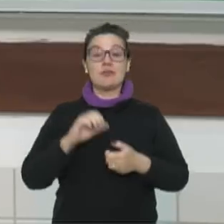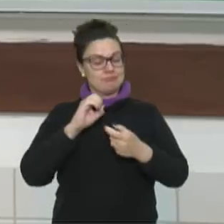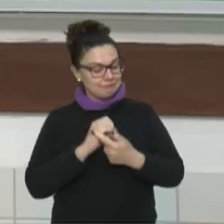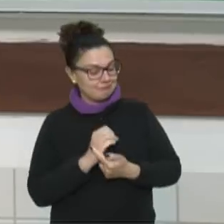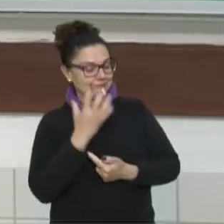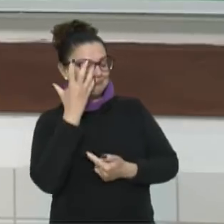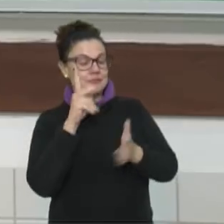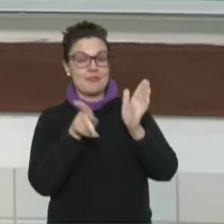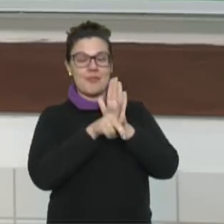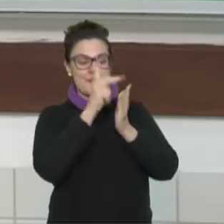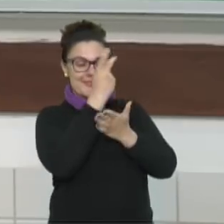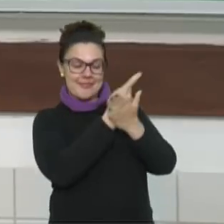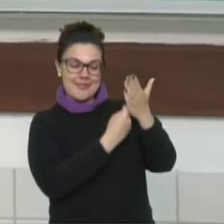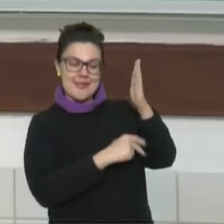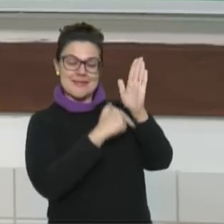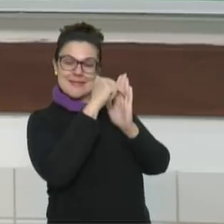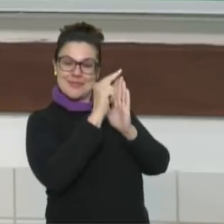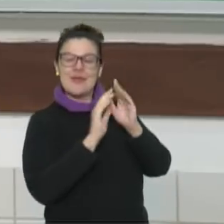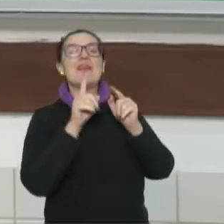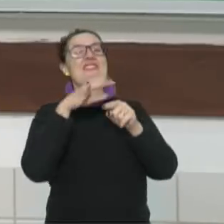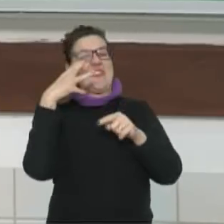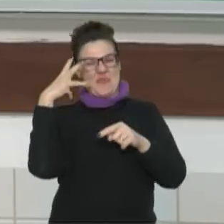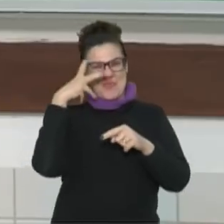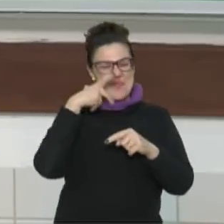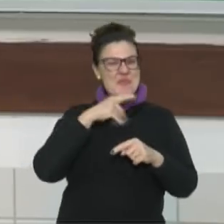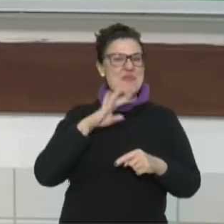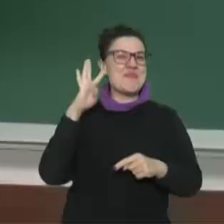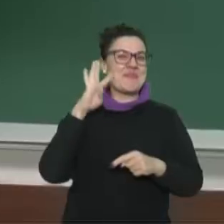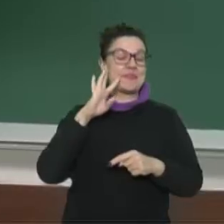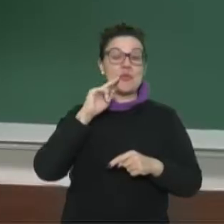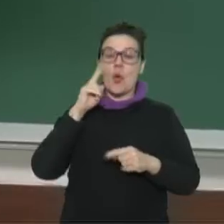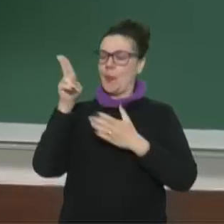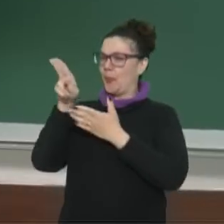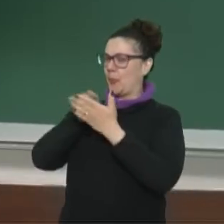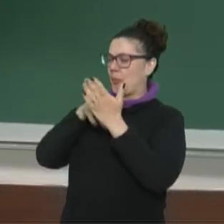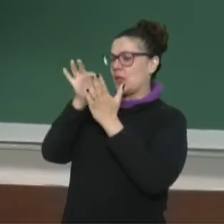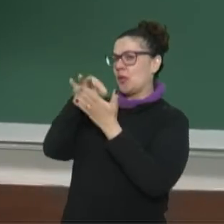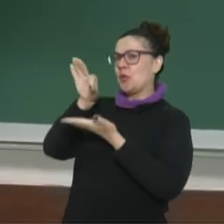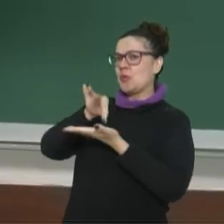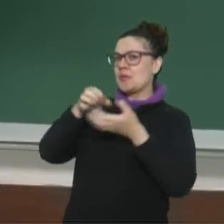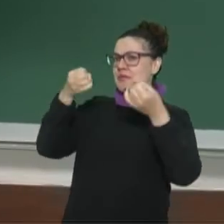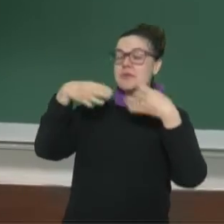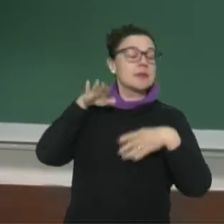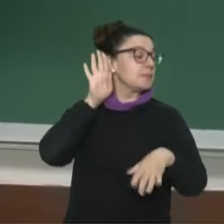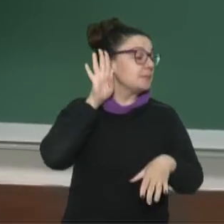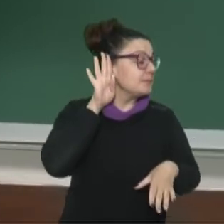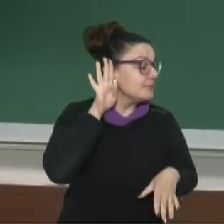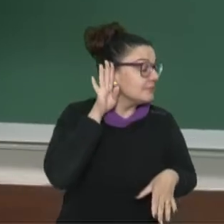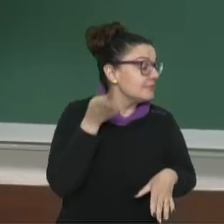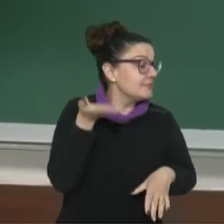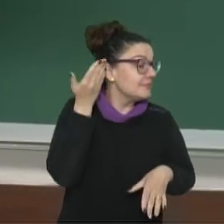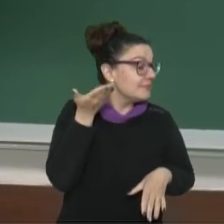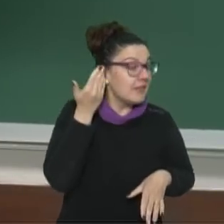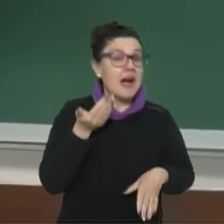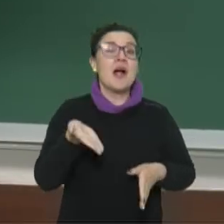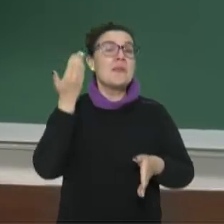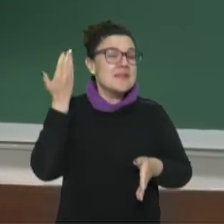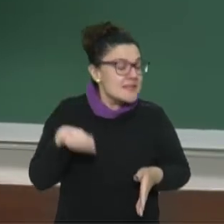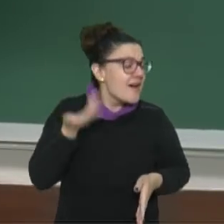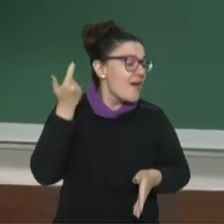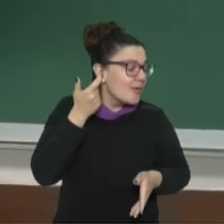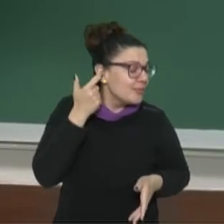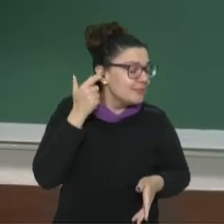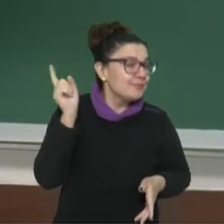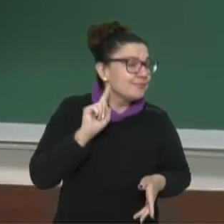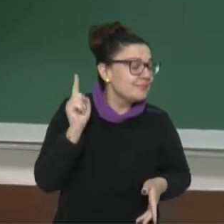Criaram o desenho? Deve ter ficado muito legal esse desenho, né? Ou foi uma pintura? Conta aí pra prova, deixa eu ver. Fala! Gente, mais alto,